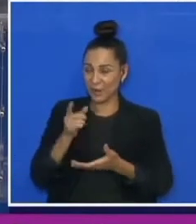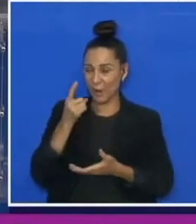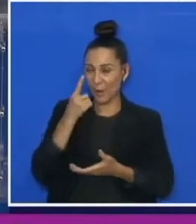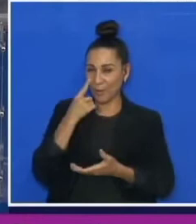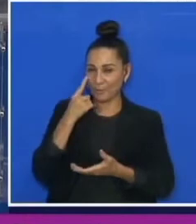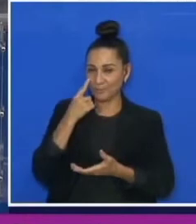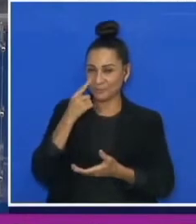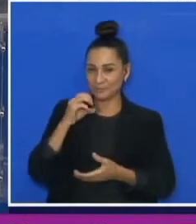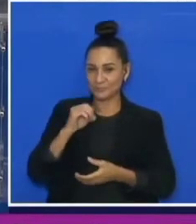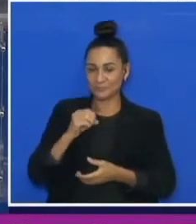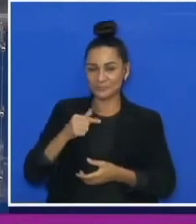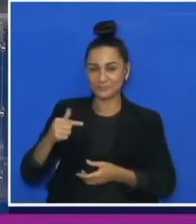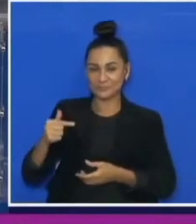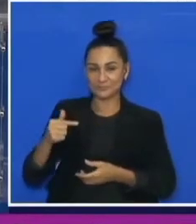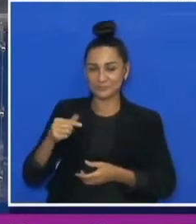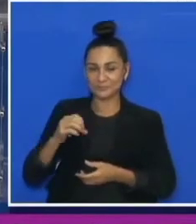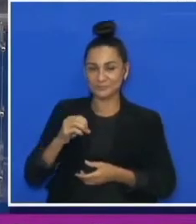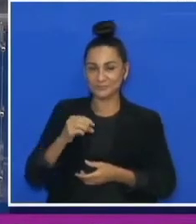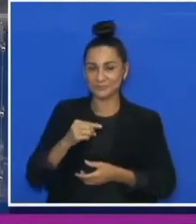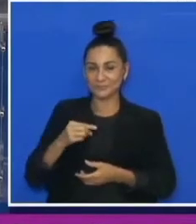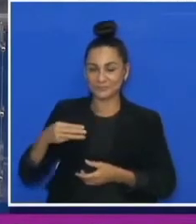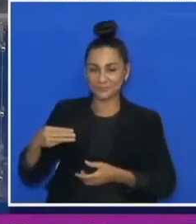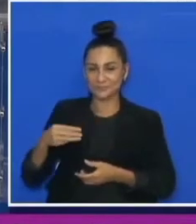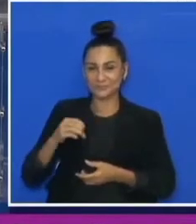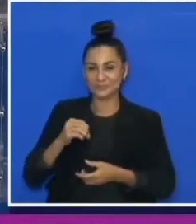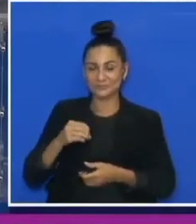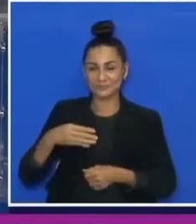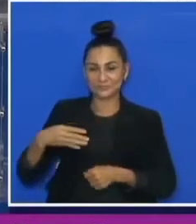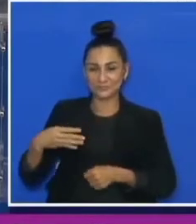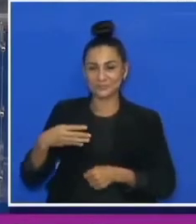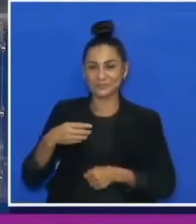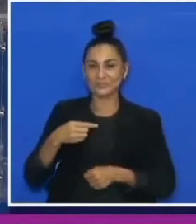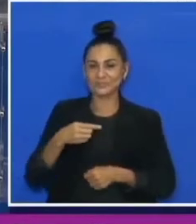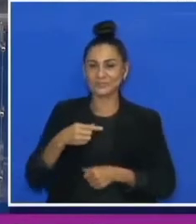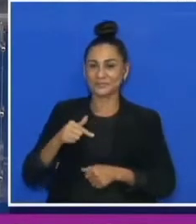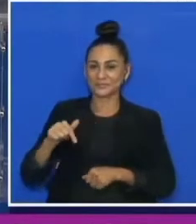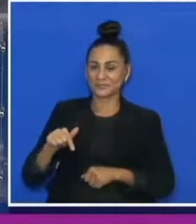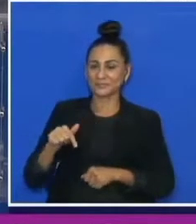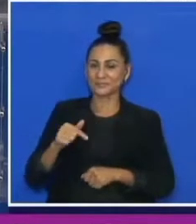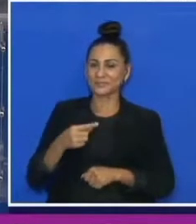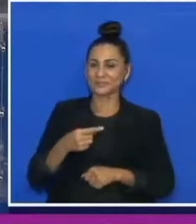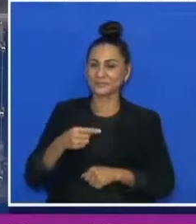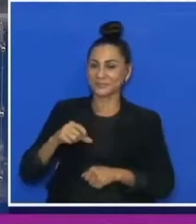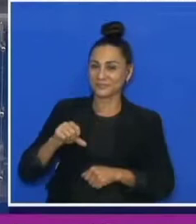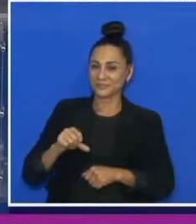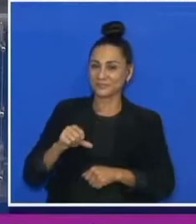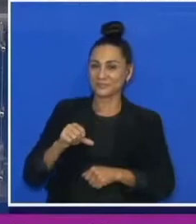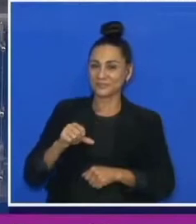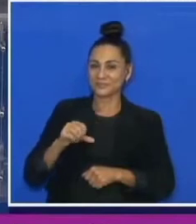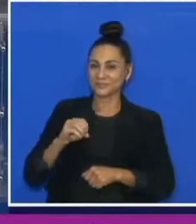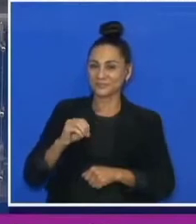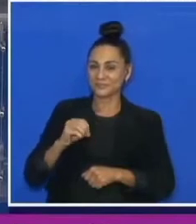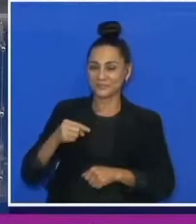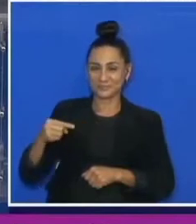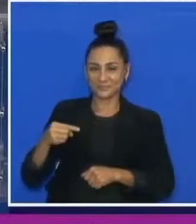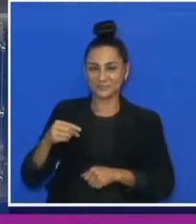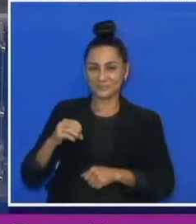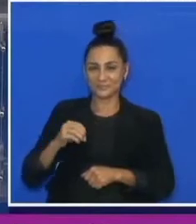conferir. 07, 13, 04, 17, 19,